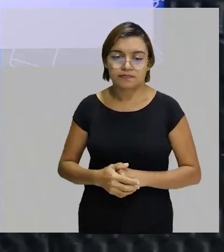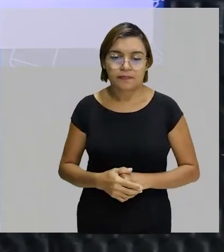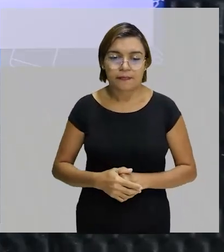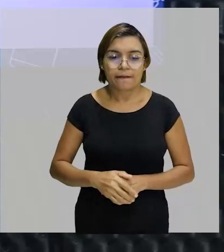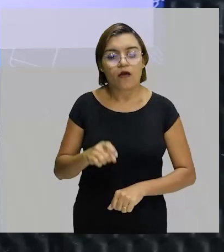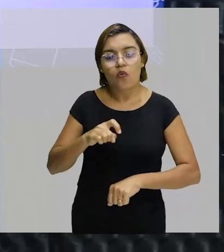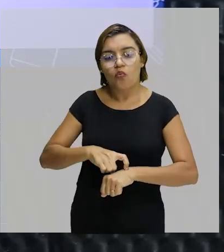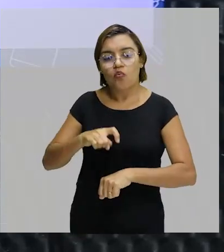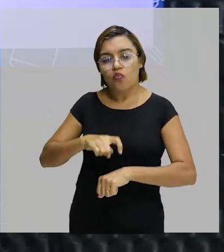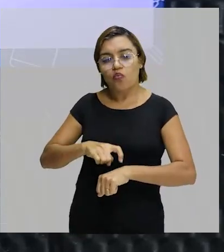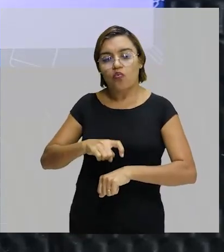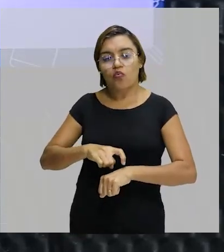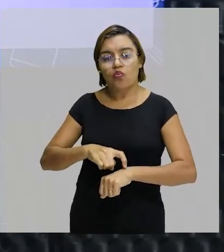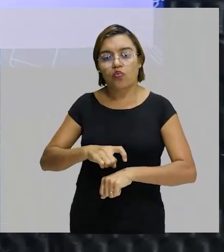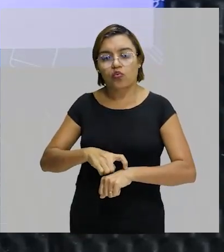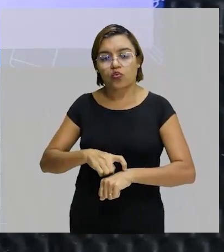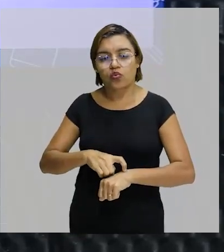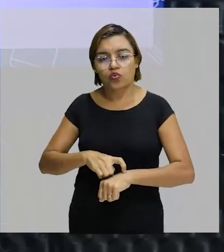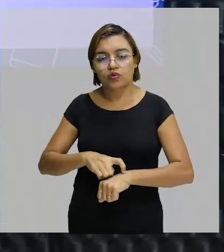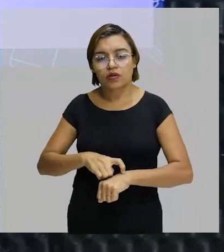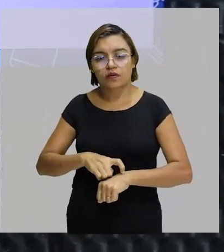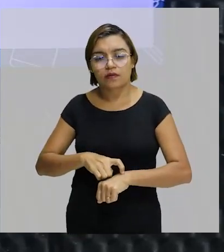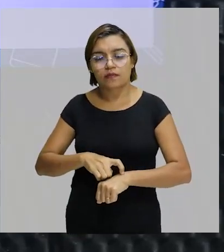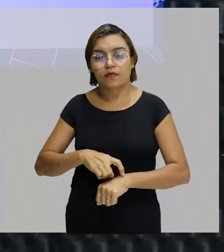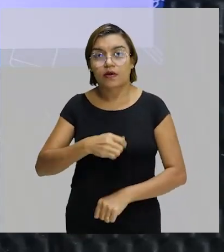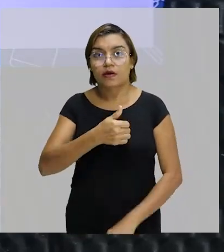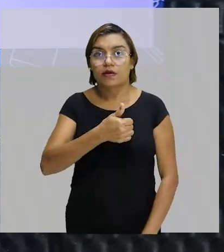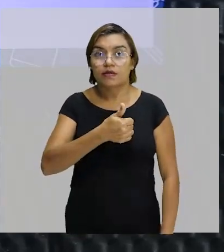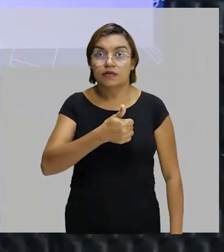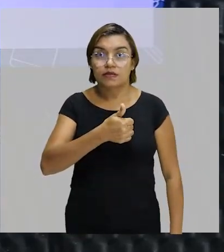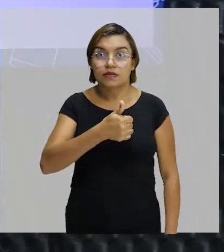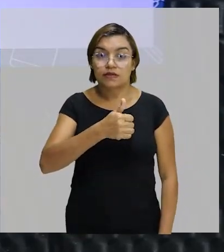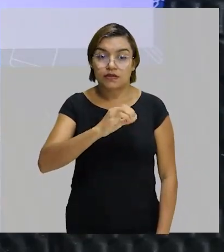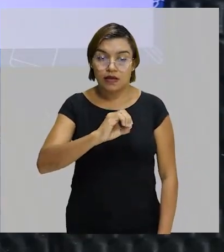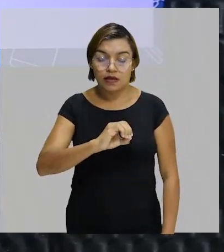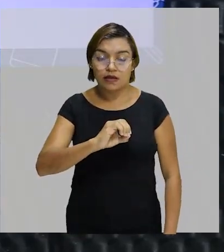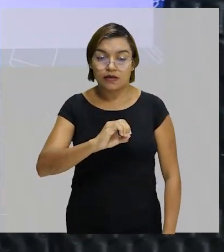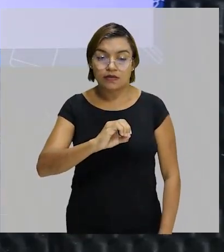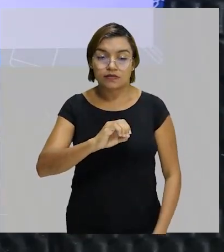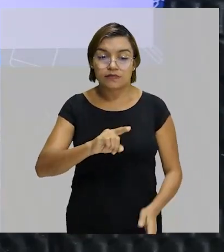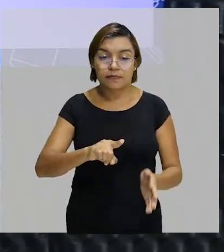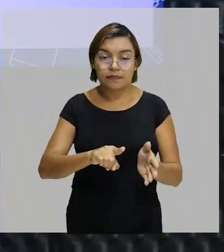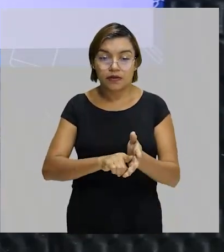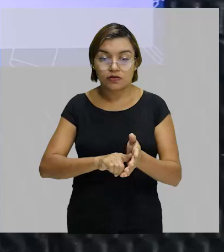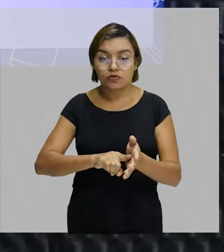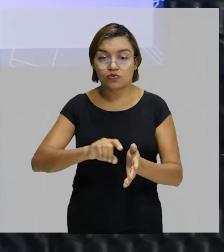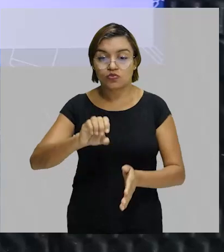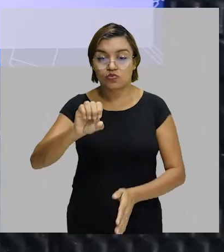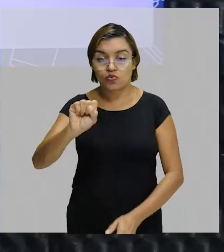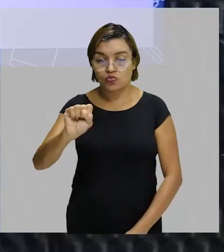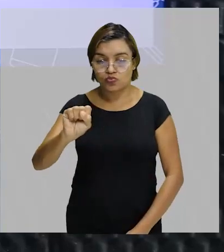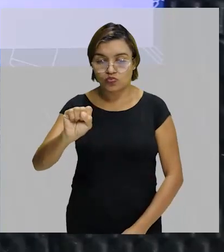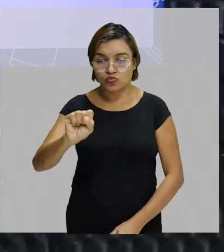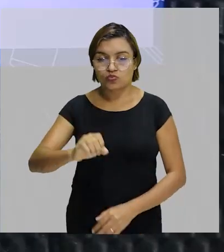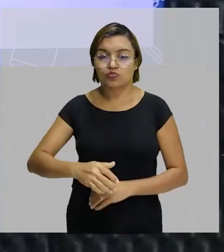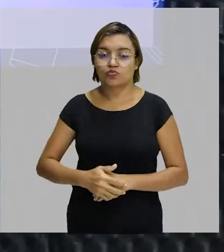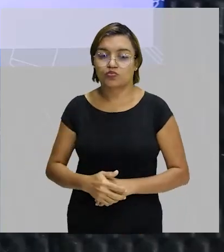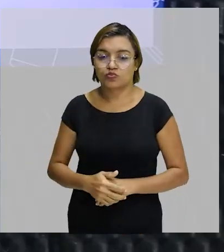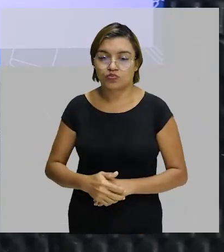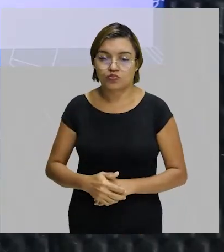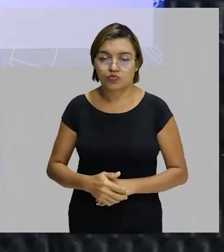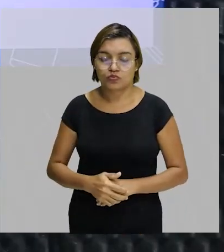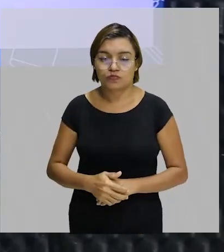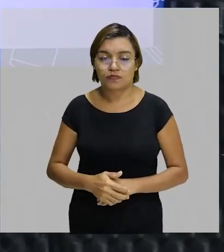tempo, vai ser tempo final 10 menos o tempo inicial 8, então 2 minutos. ΔN